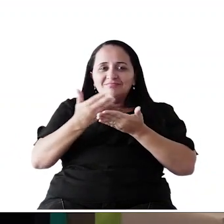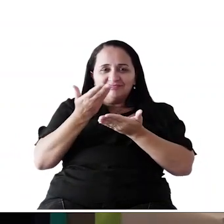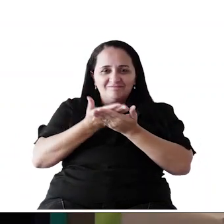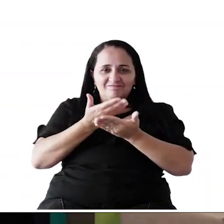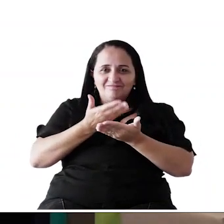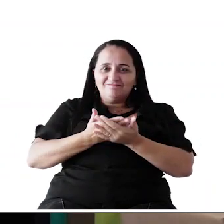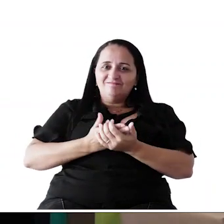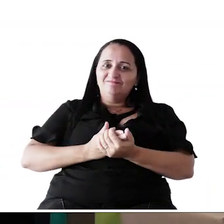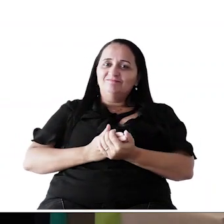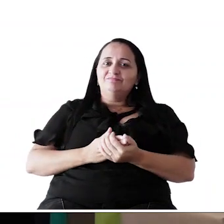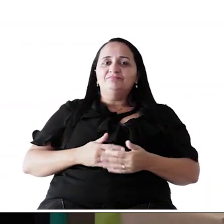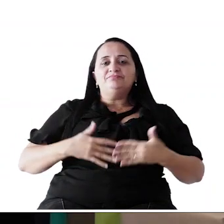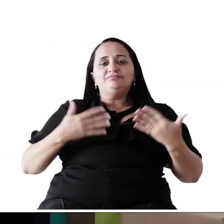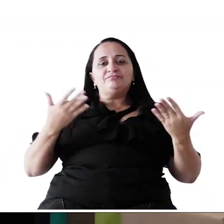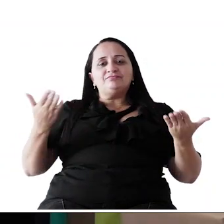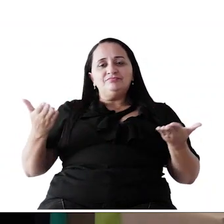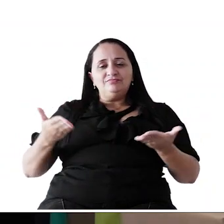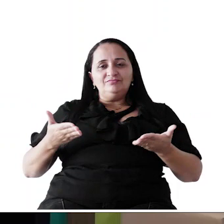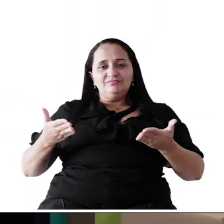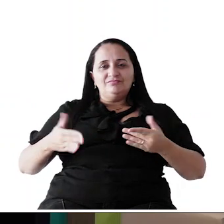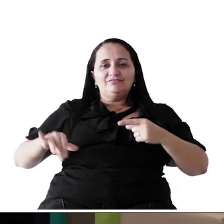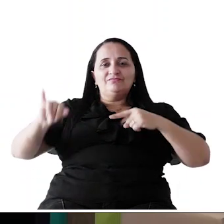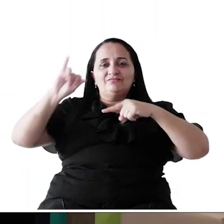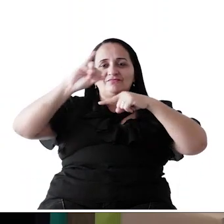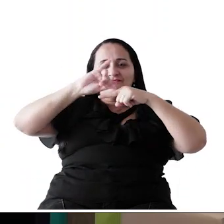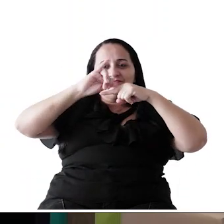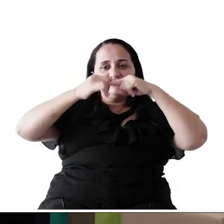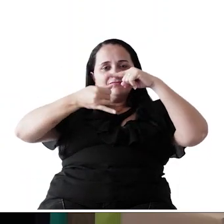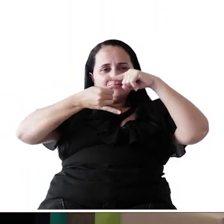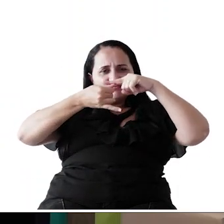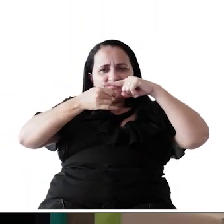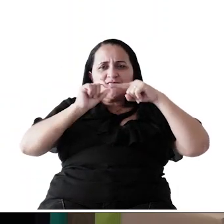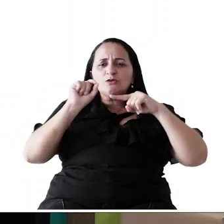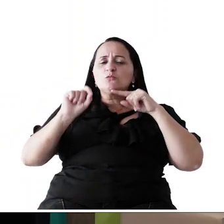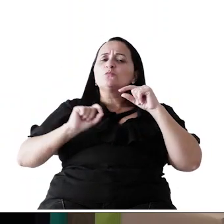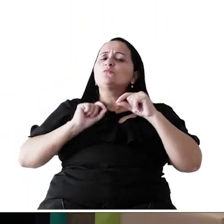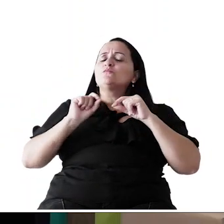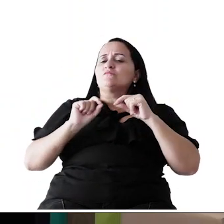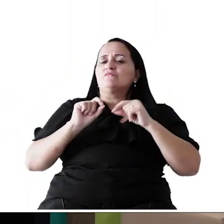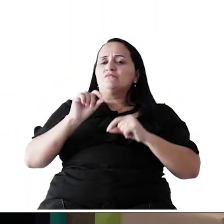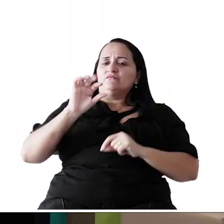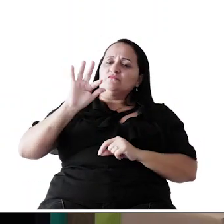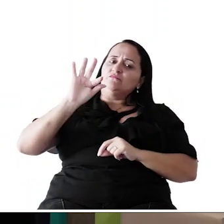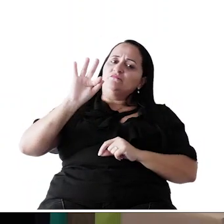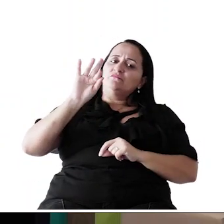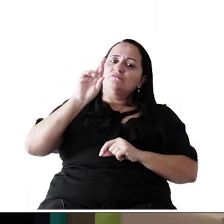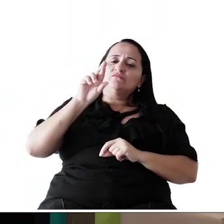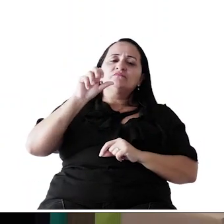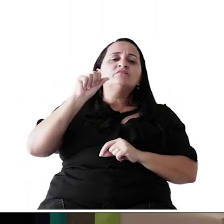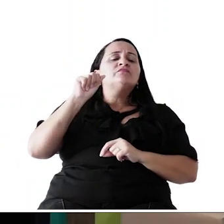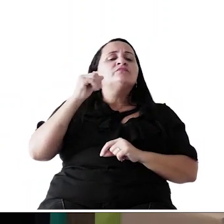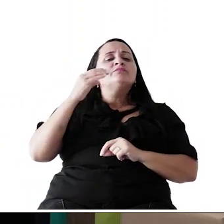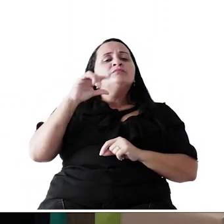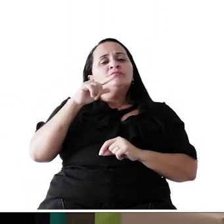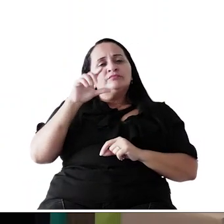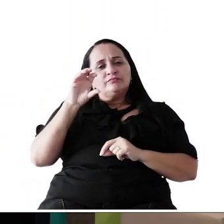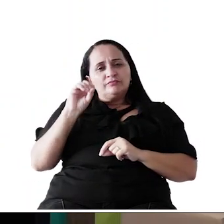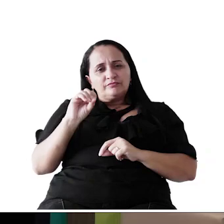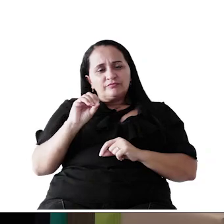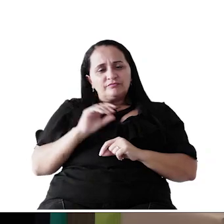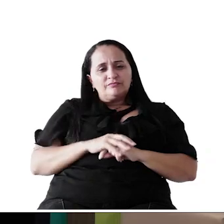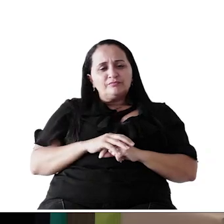adiantei, fração hoje é a nossa aula. Mas o que é que nas avaliações estão pedindo para os